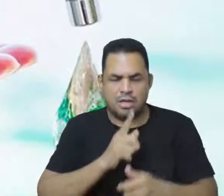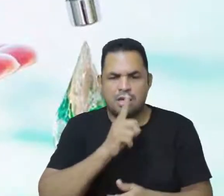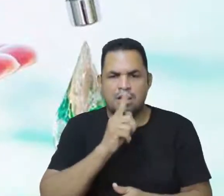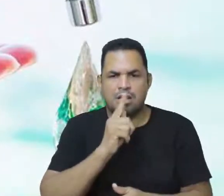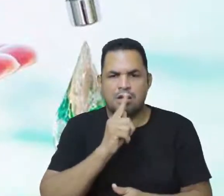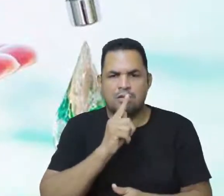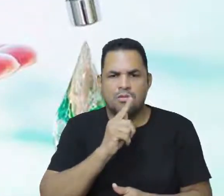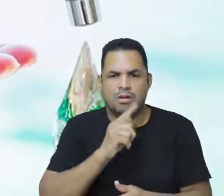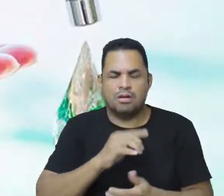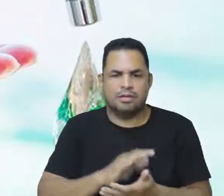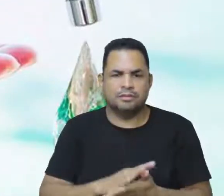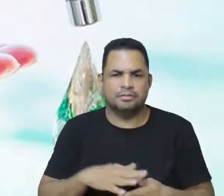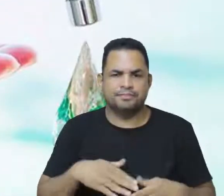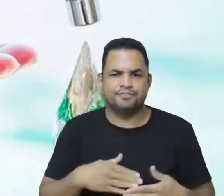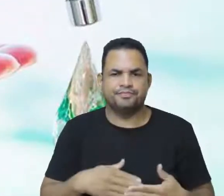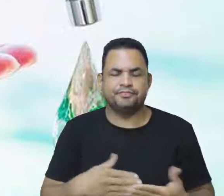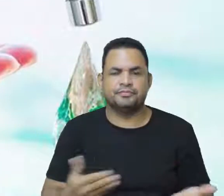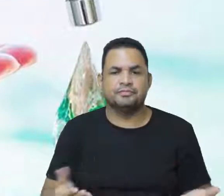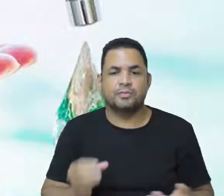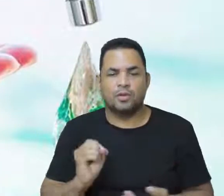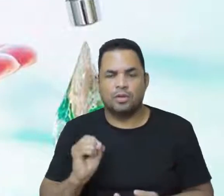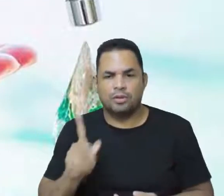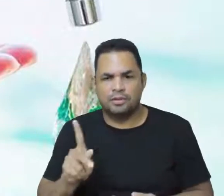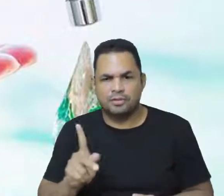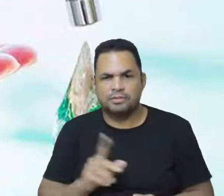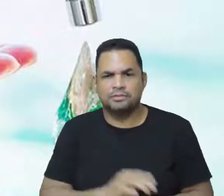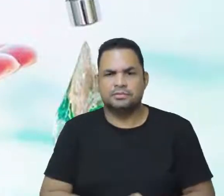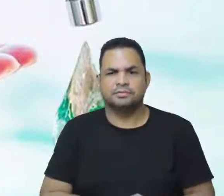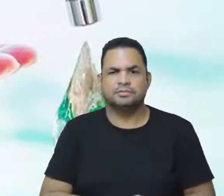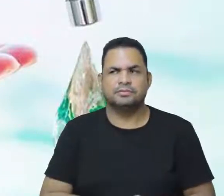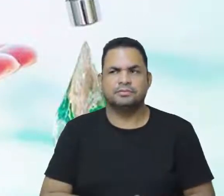Planeta água. Ok?